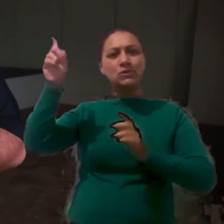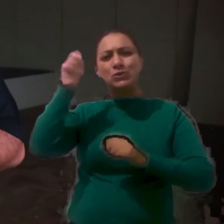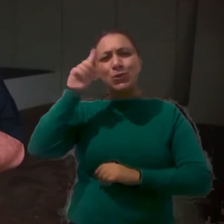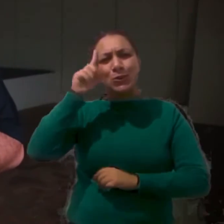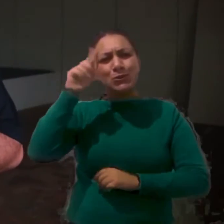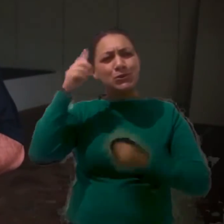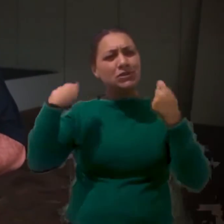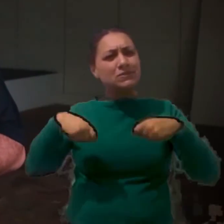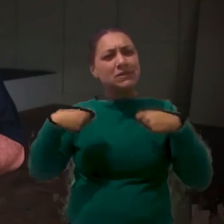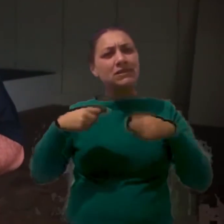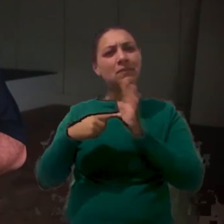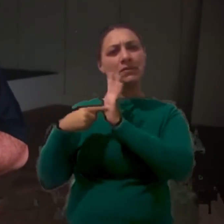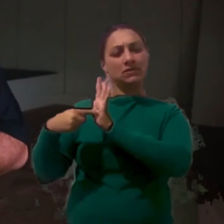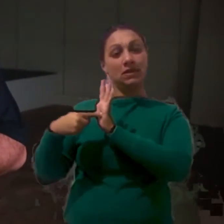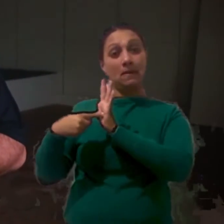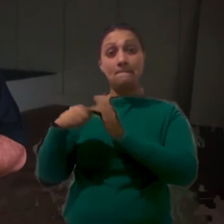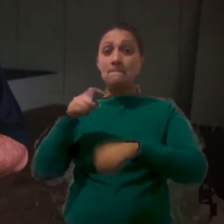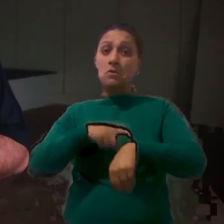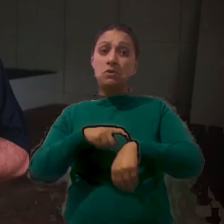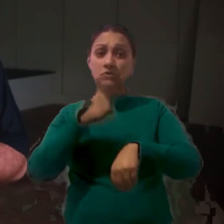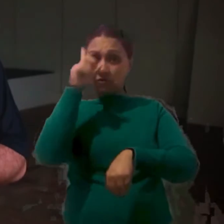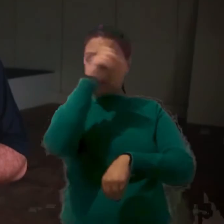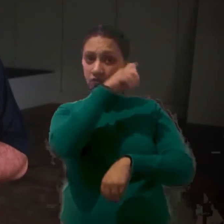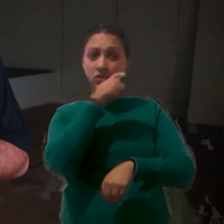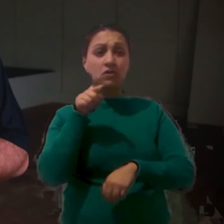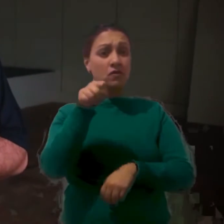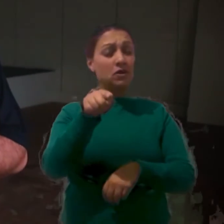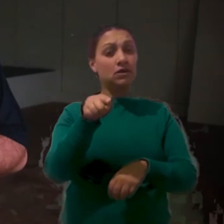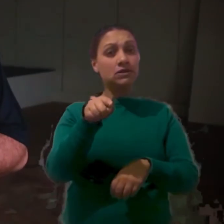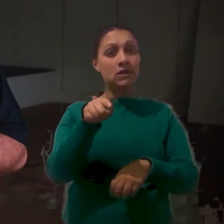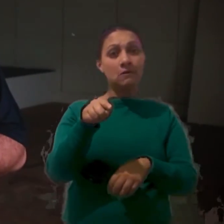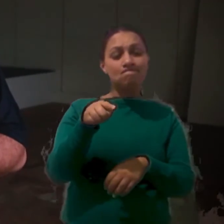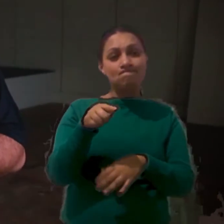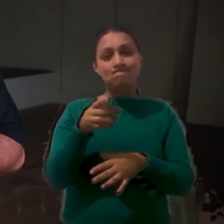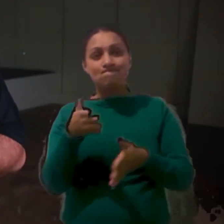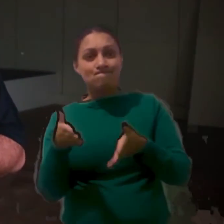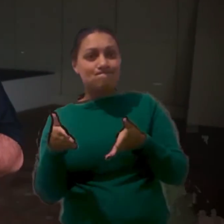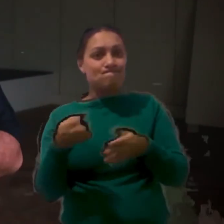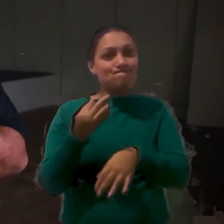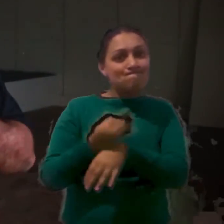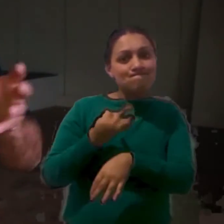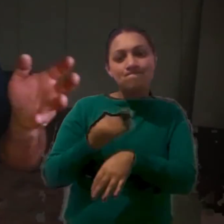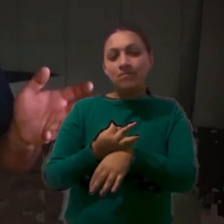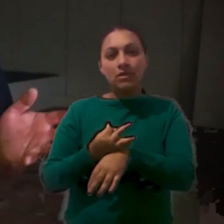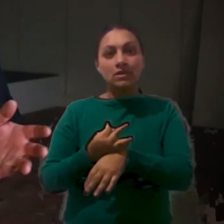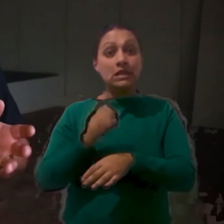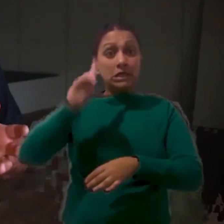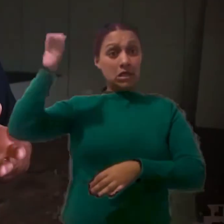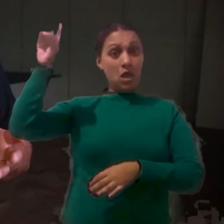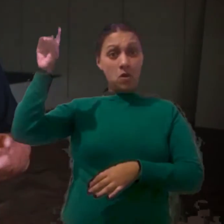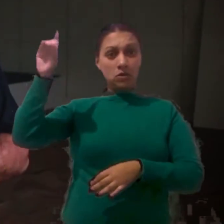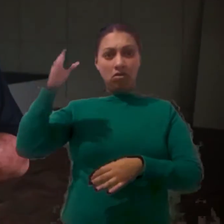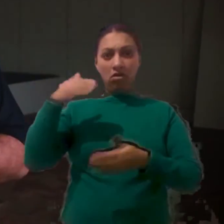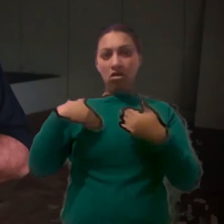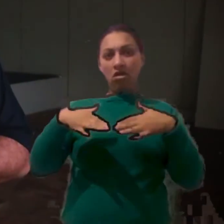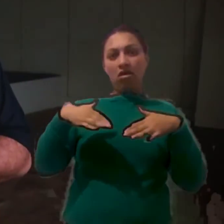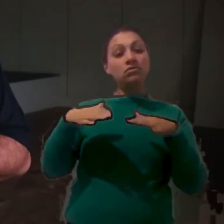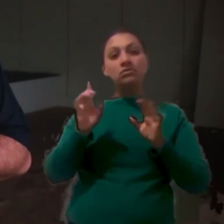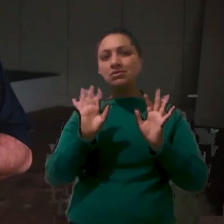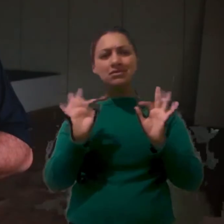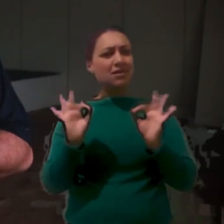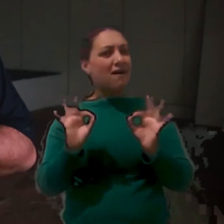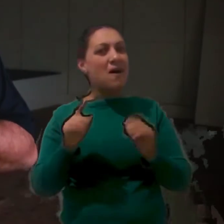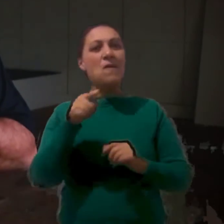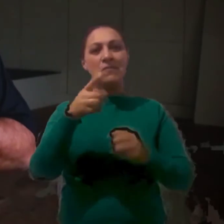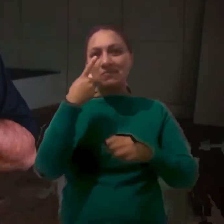todos os dias sobre a nossa vida pois sabe que o momento difícil que você está passando você serve um deus que não é imparcial com isso acho